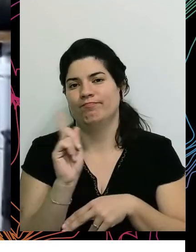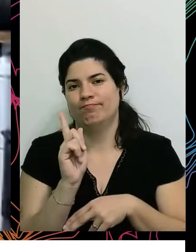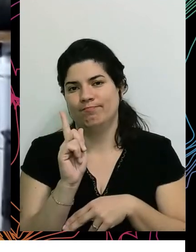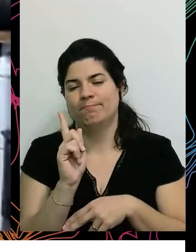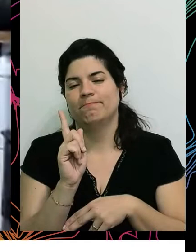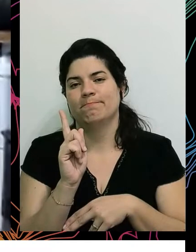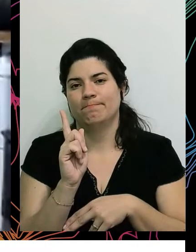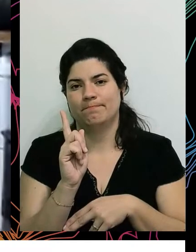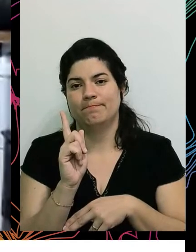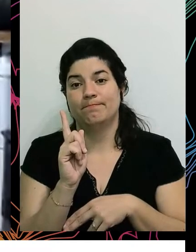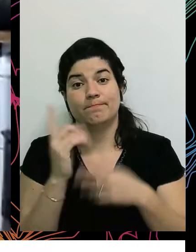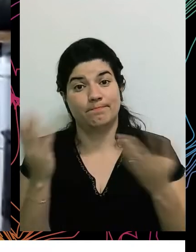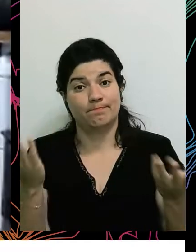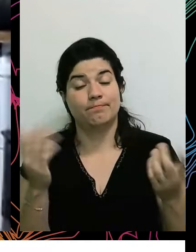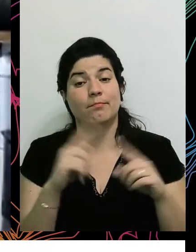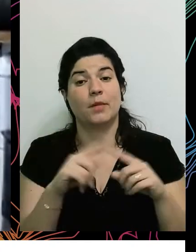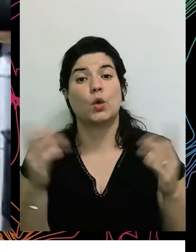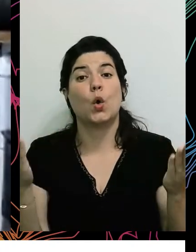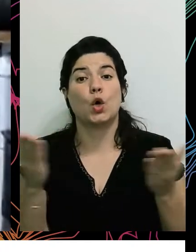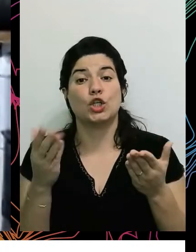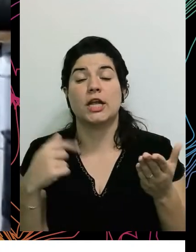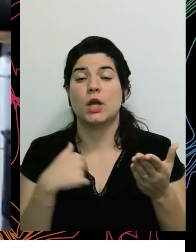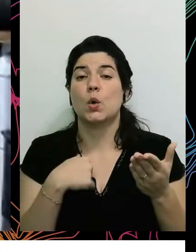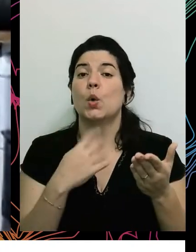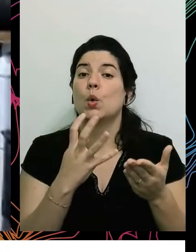Mas hoje eu conheço